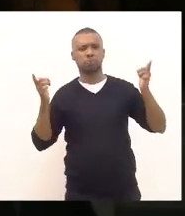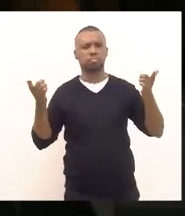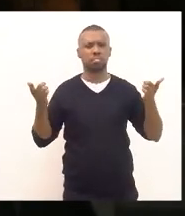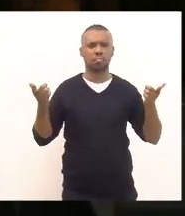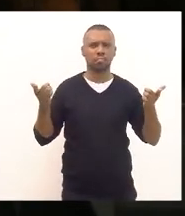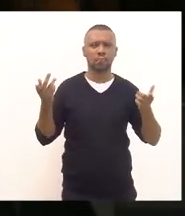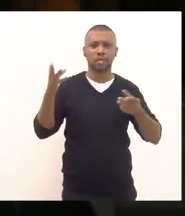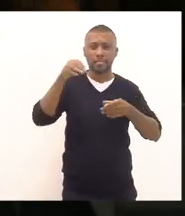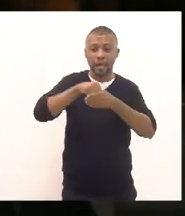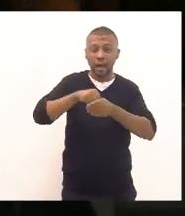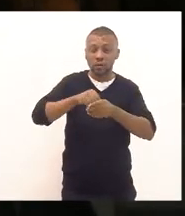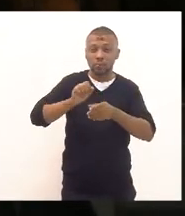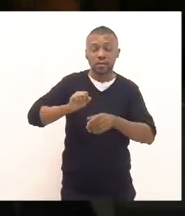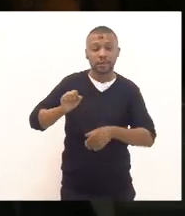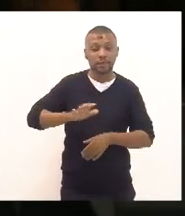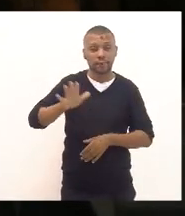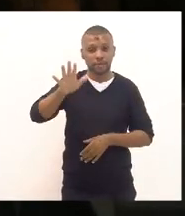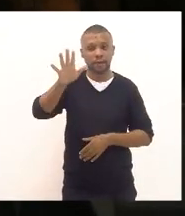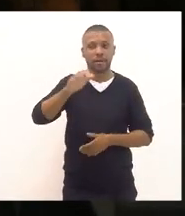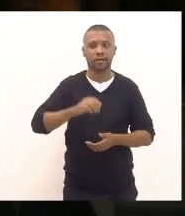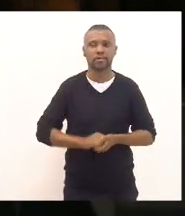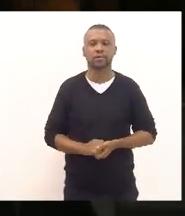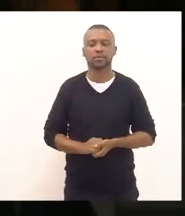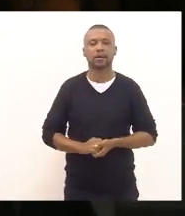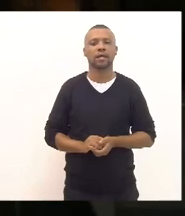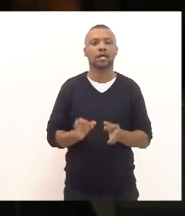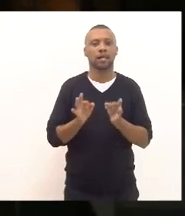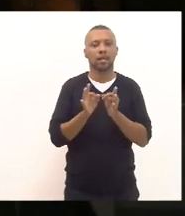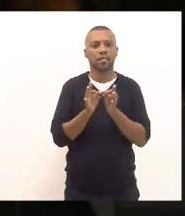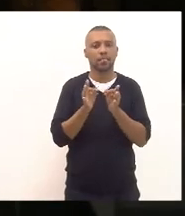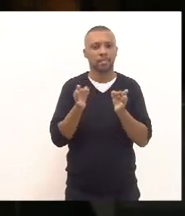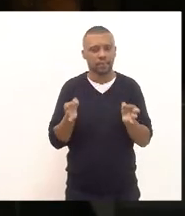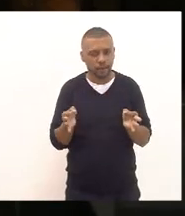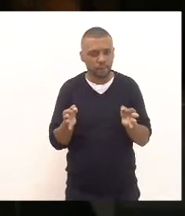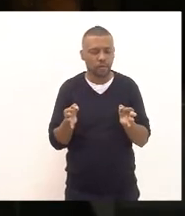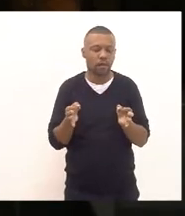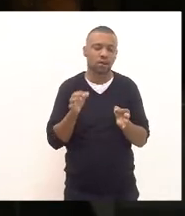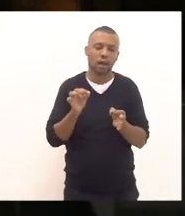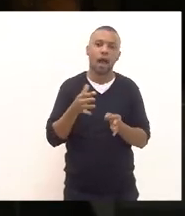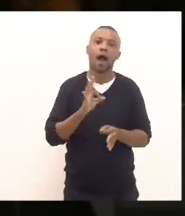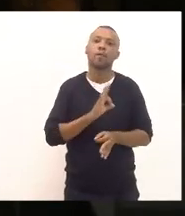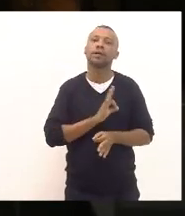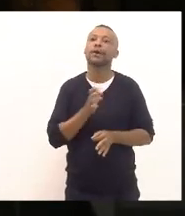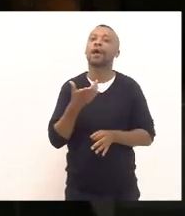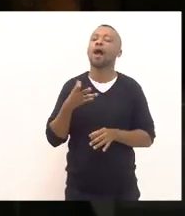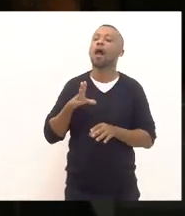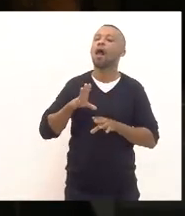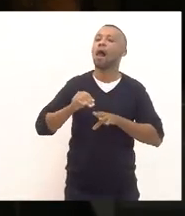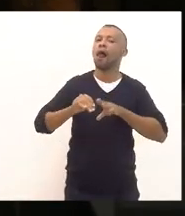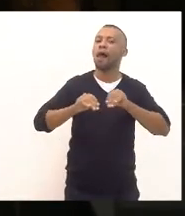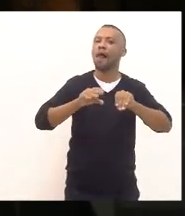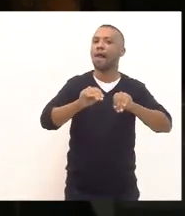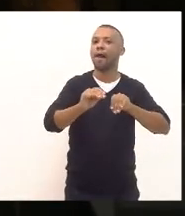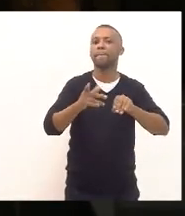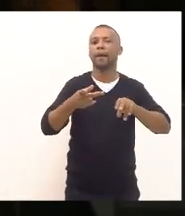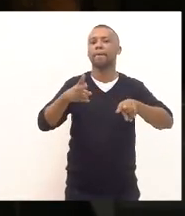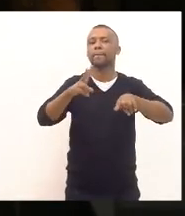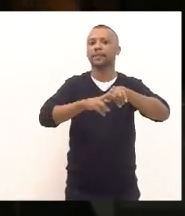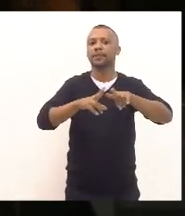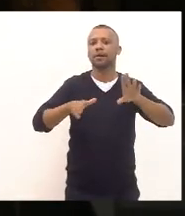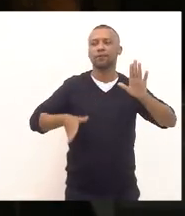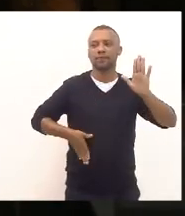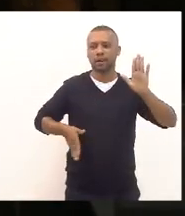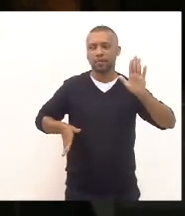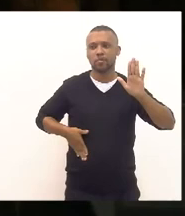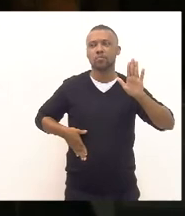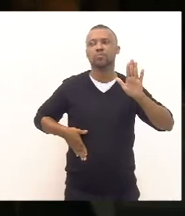dentro da comunidade era simplesmente isso a polícia queria entrar para aprender os vagabundos